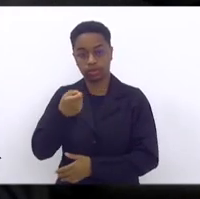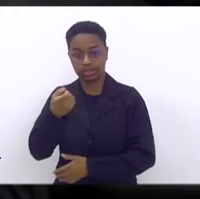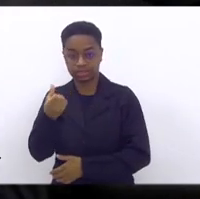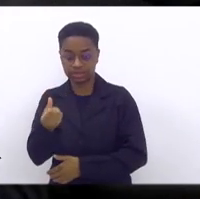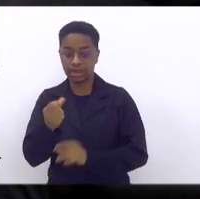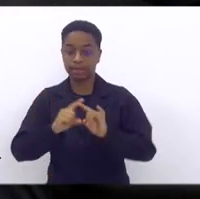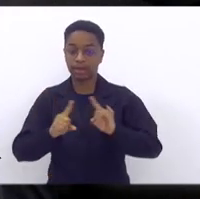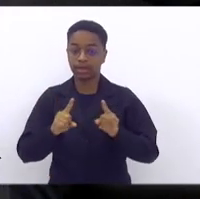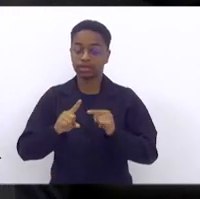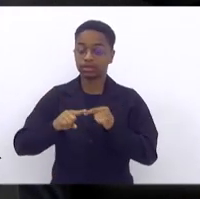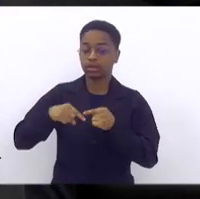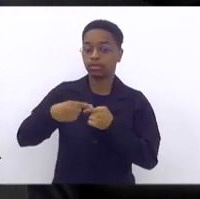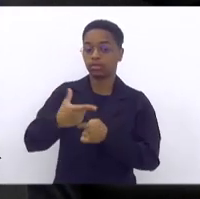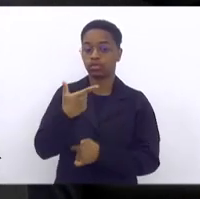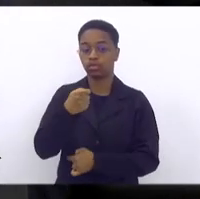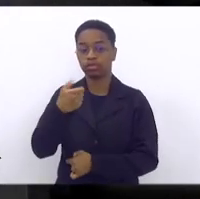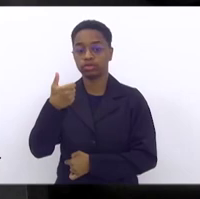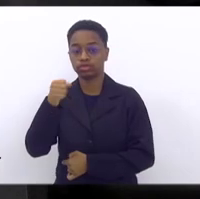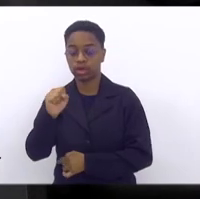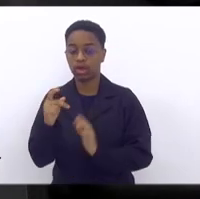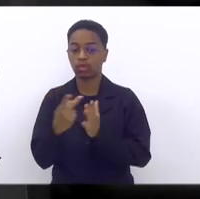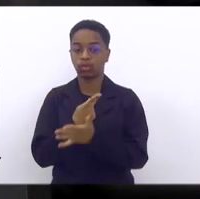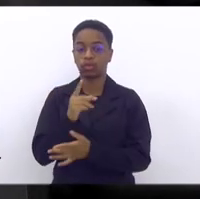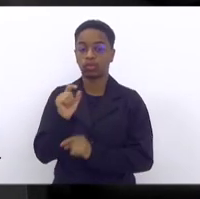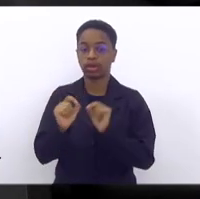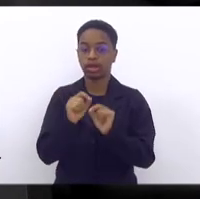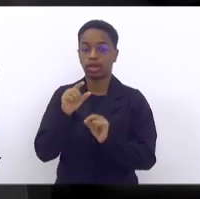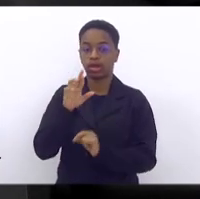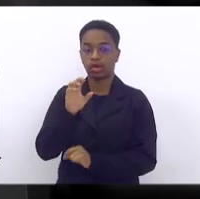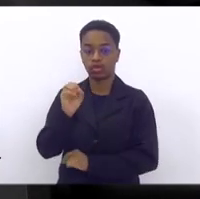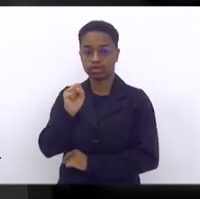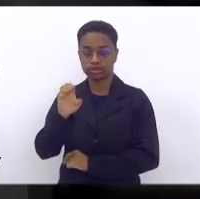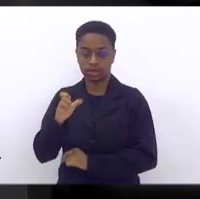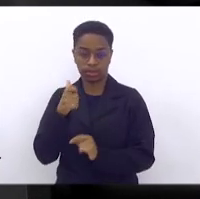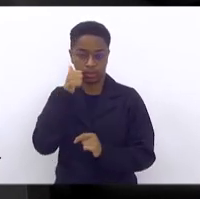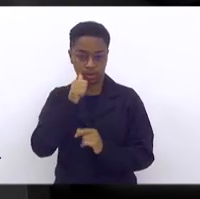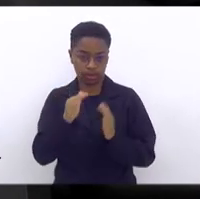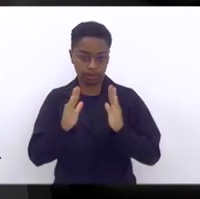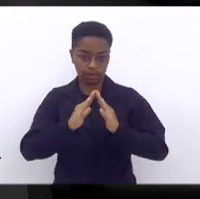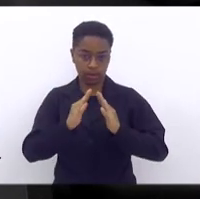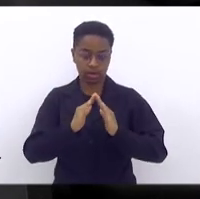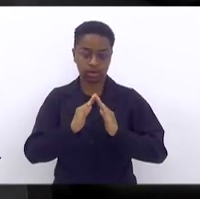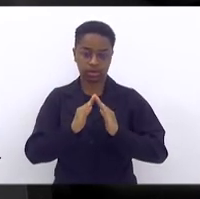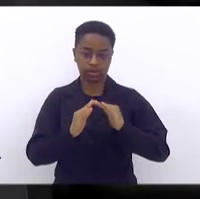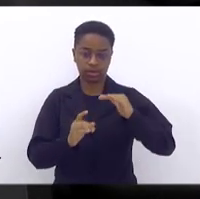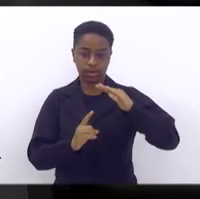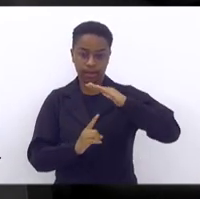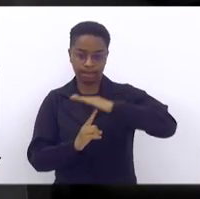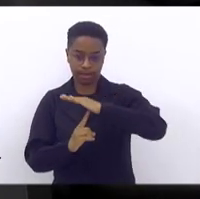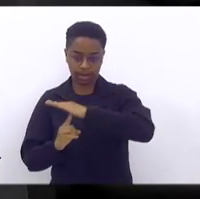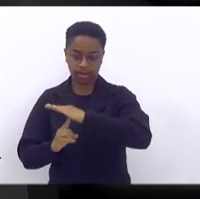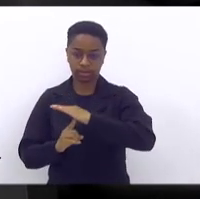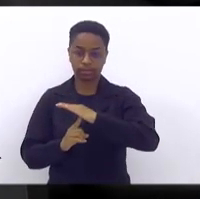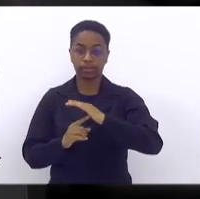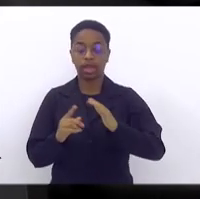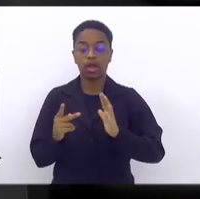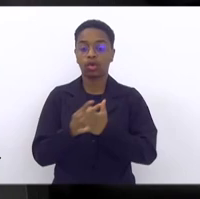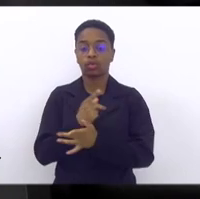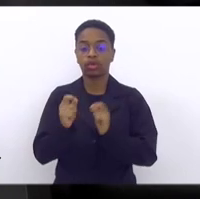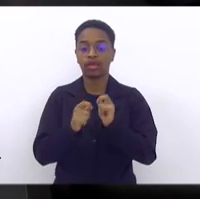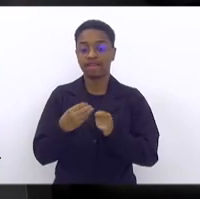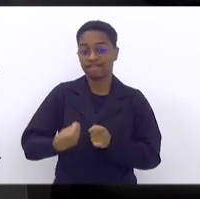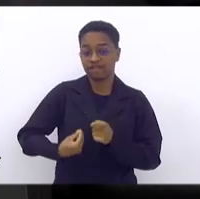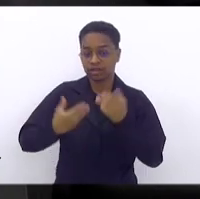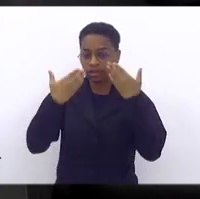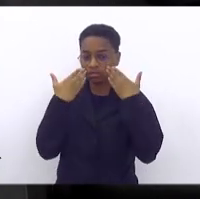né, que até inspirou essa lei, que é o caso da Rosa Leonel, uma mulher lá de Maringá, no Paraná, em que ela teve a vida exposta